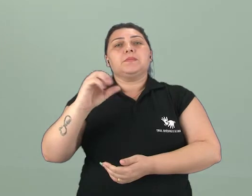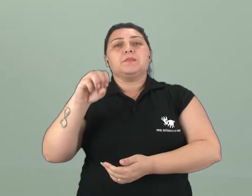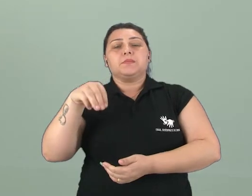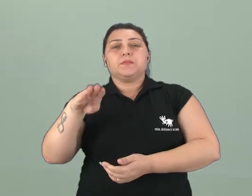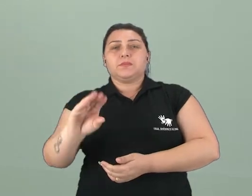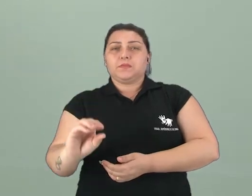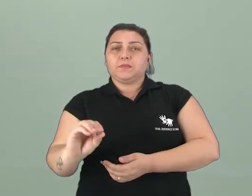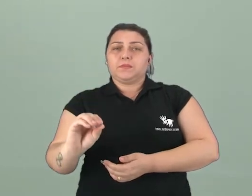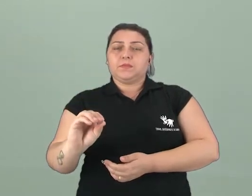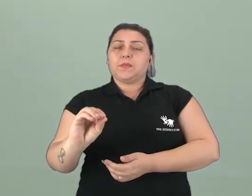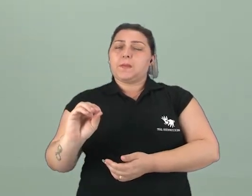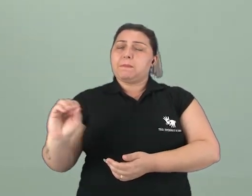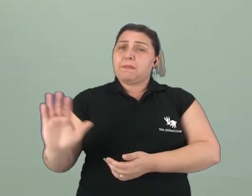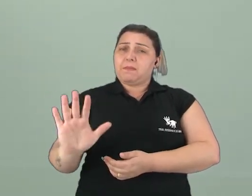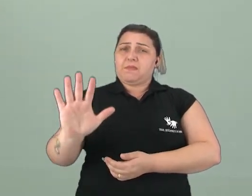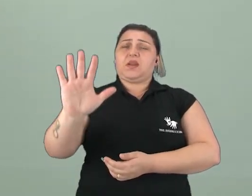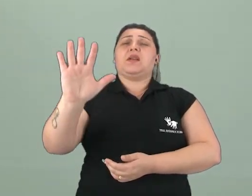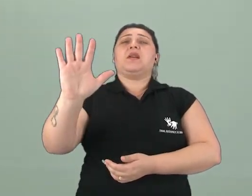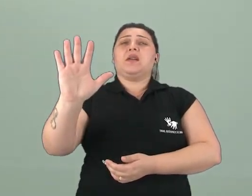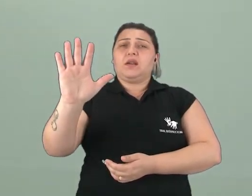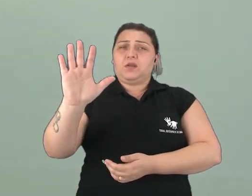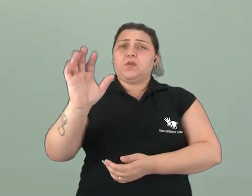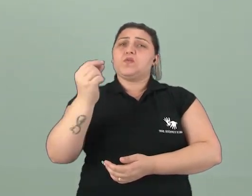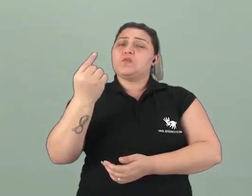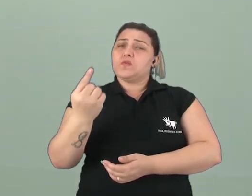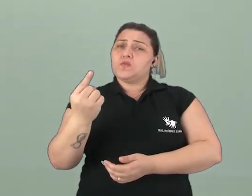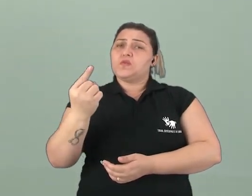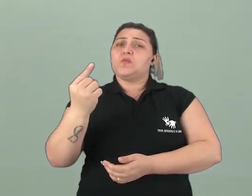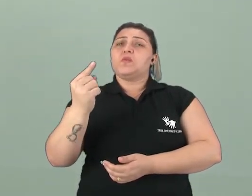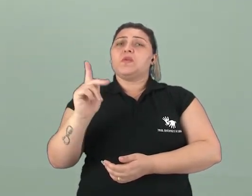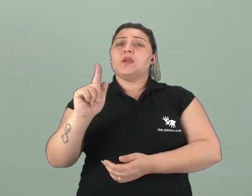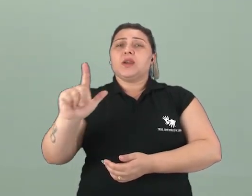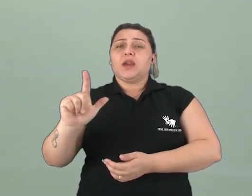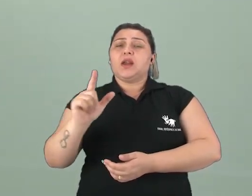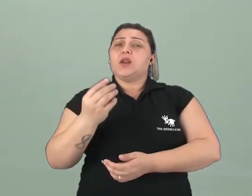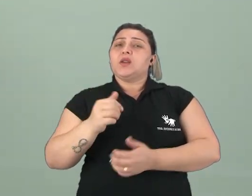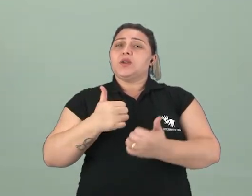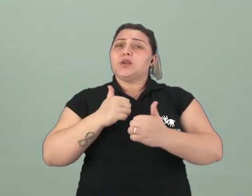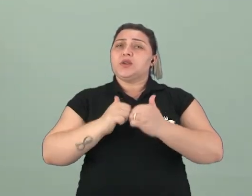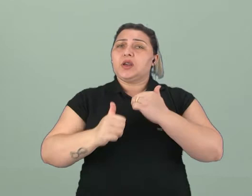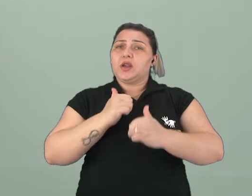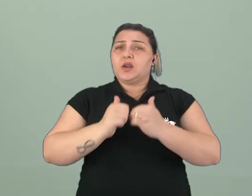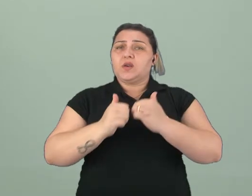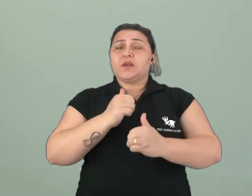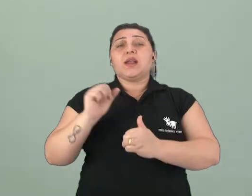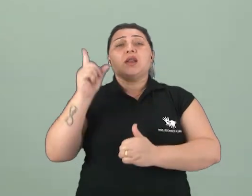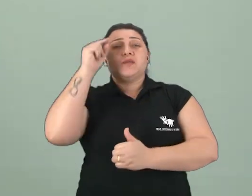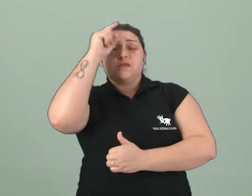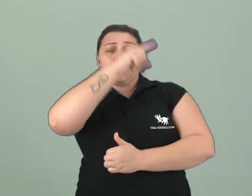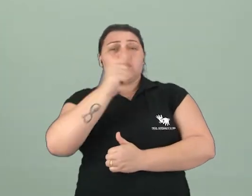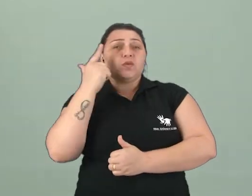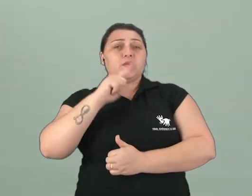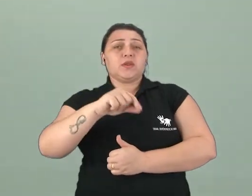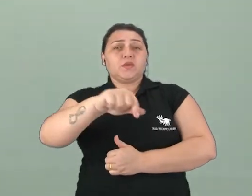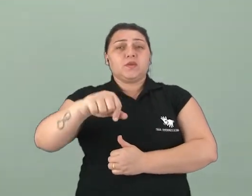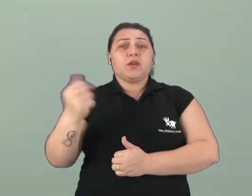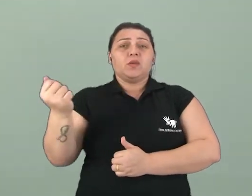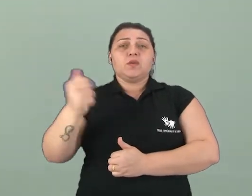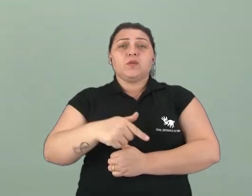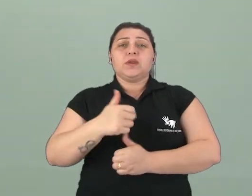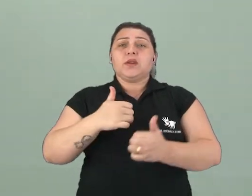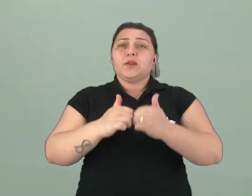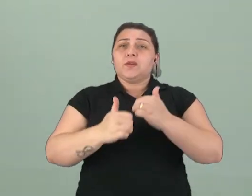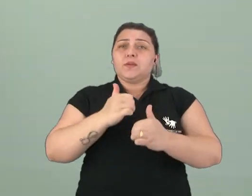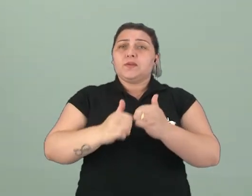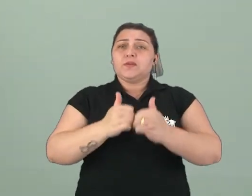sal valia muito mais do que 1 quilo de arroz, porque era muito mais difícil obter o sal do que o arroz, né? Mas enfim,